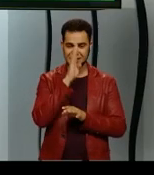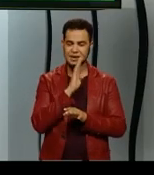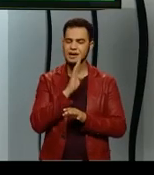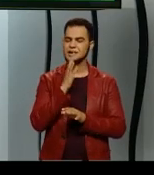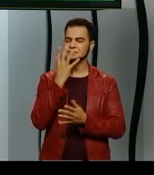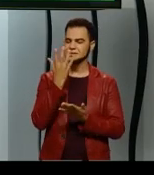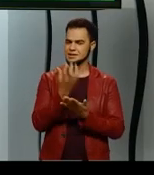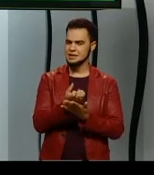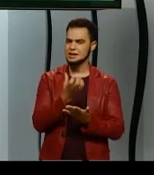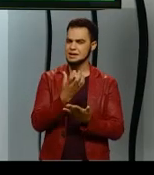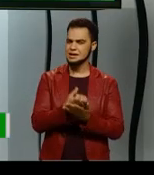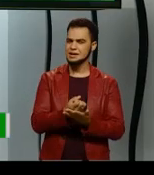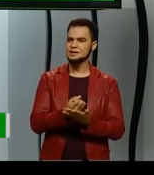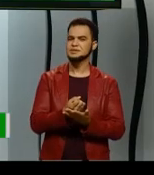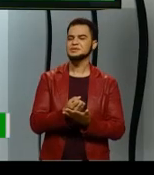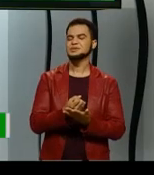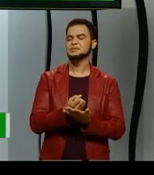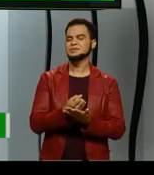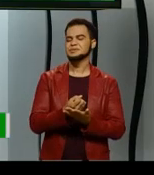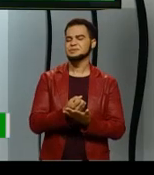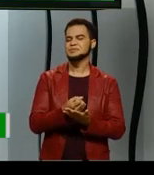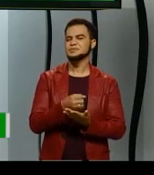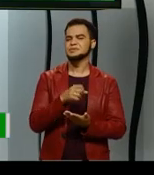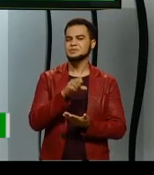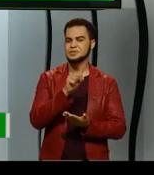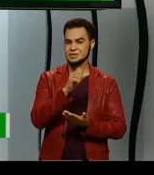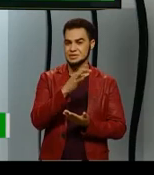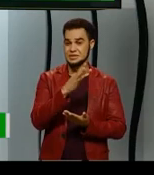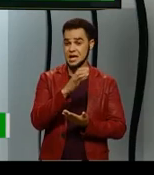download no nosso site